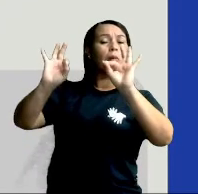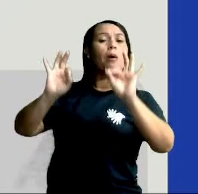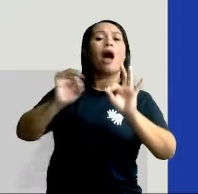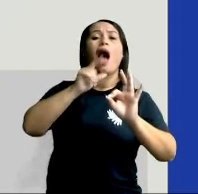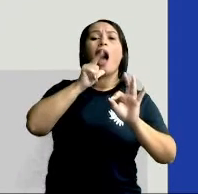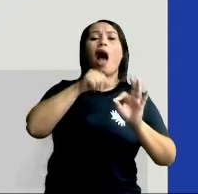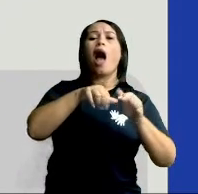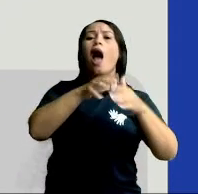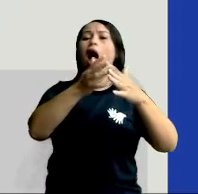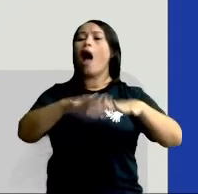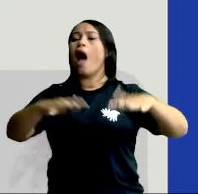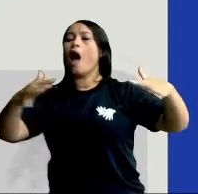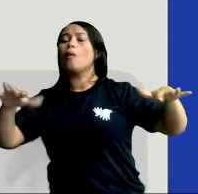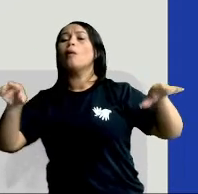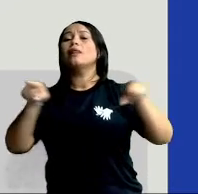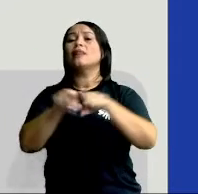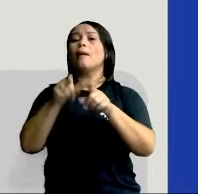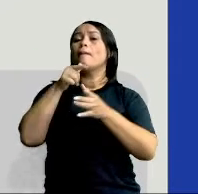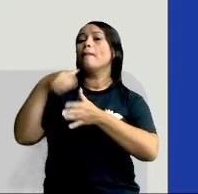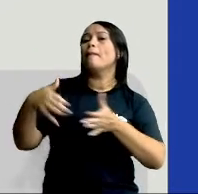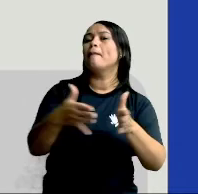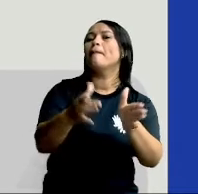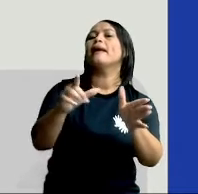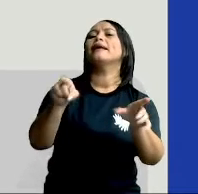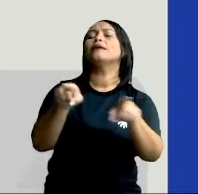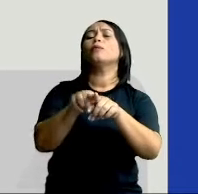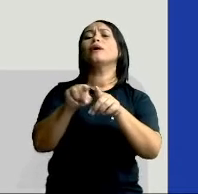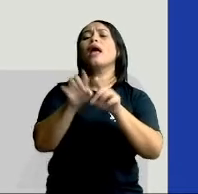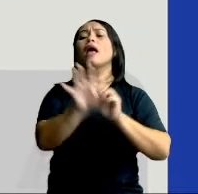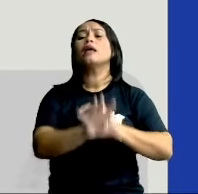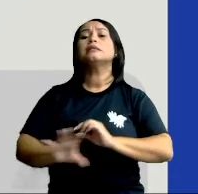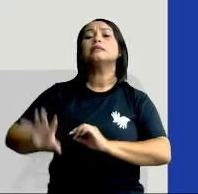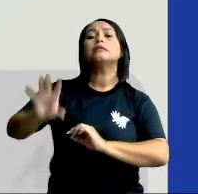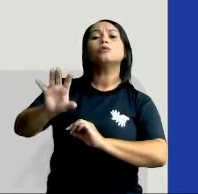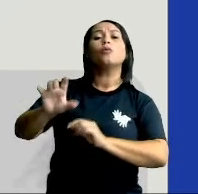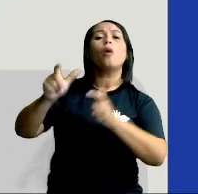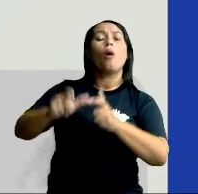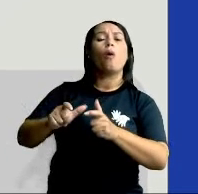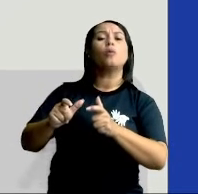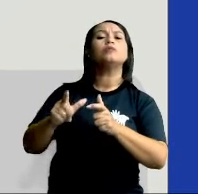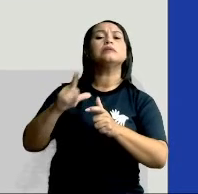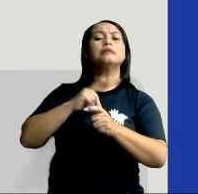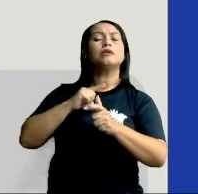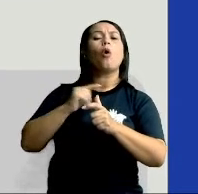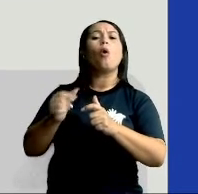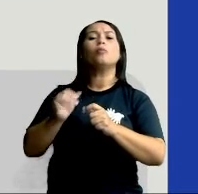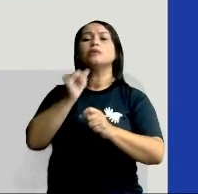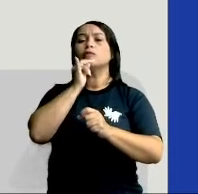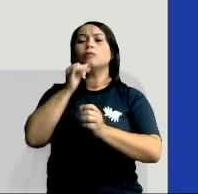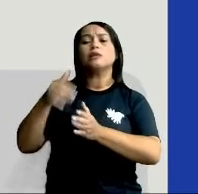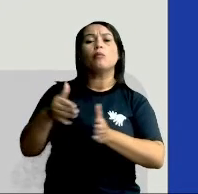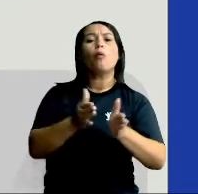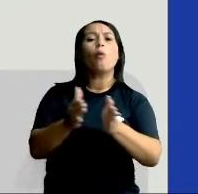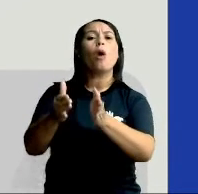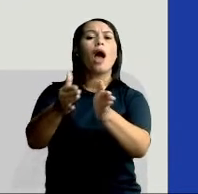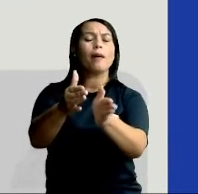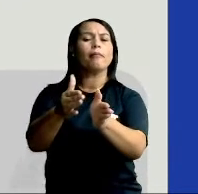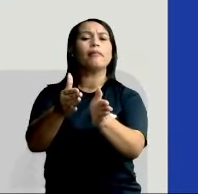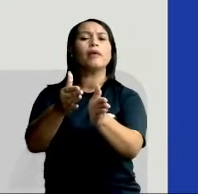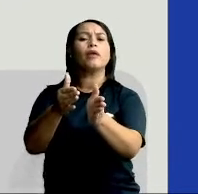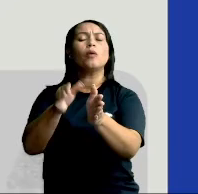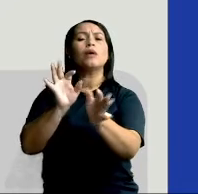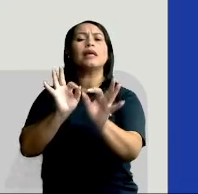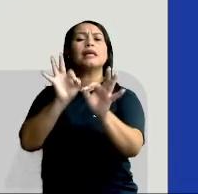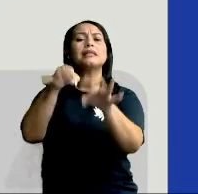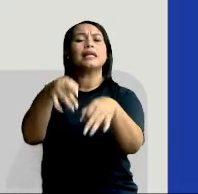d'água, além do fato situar-se como ponte de passagem do caminho que